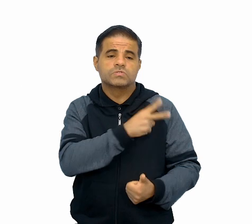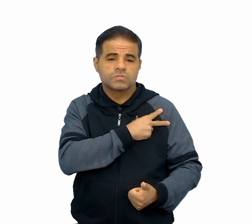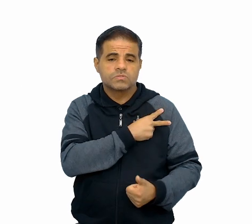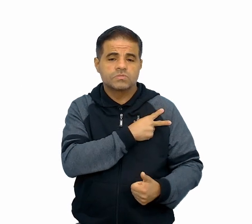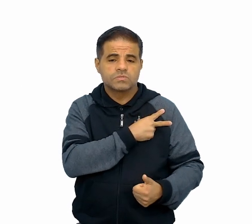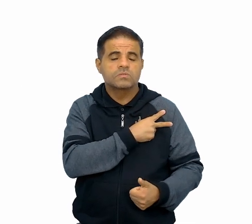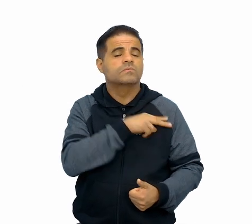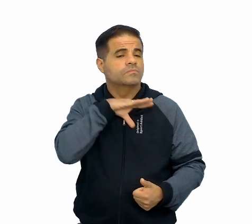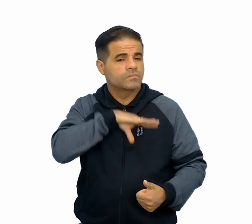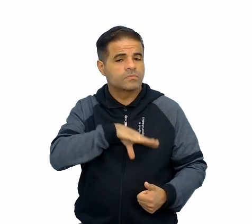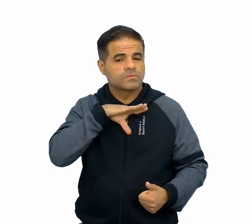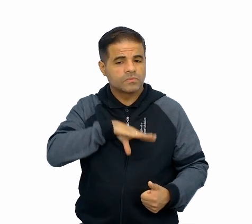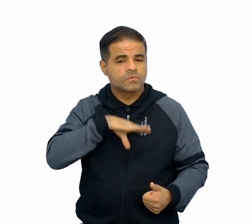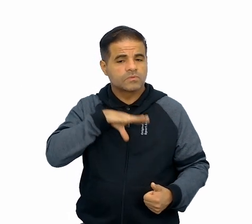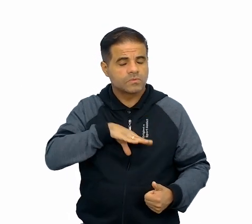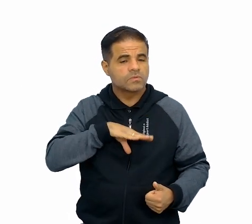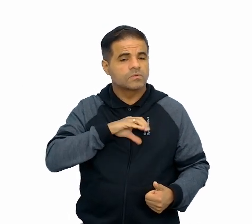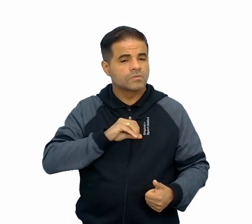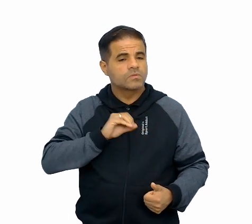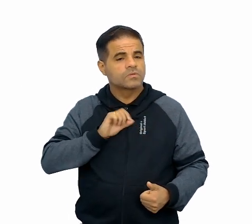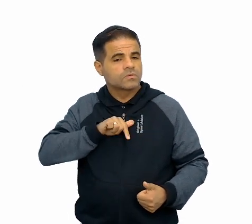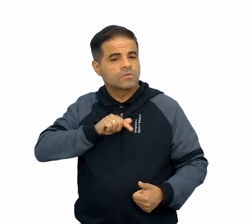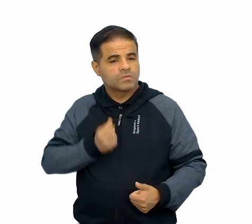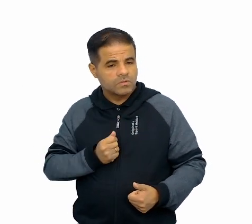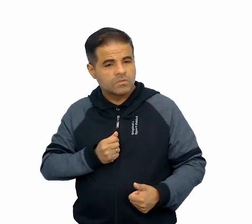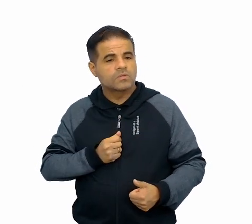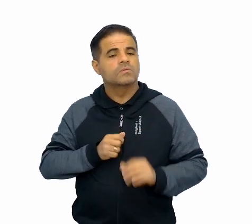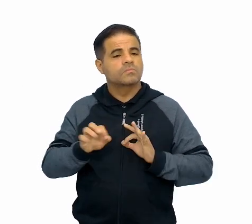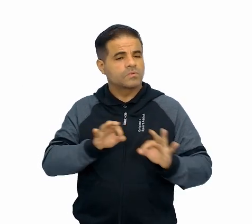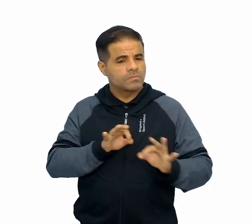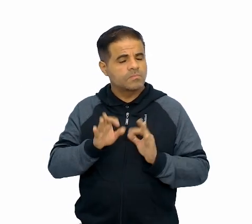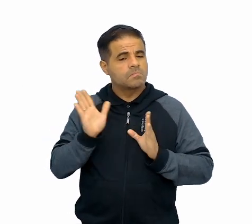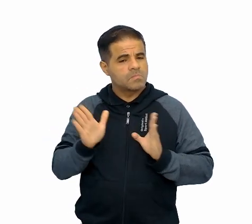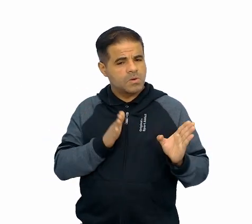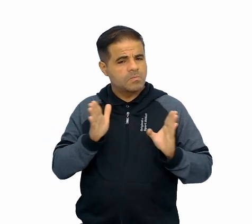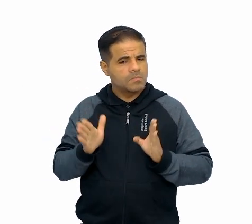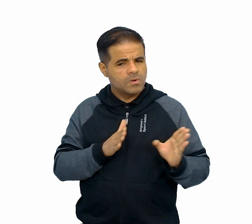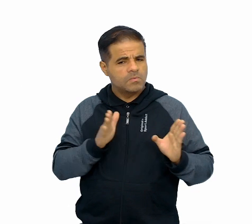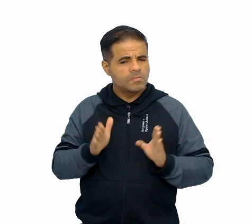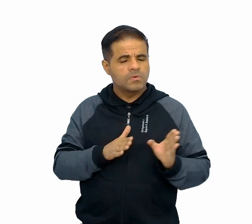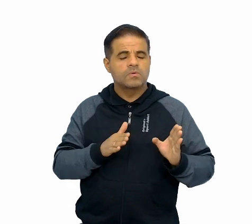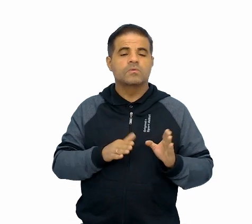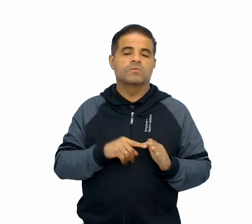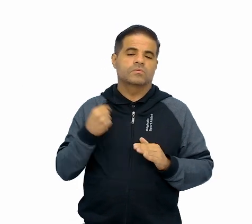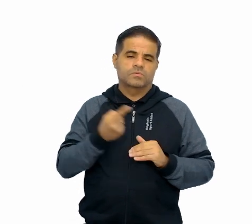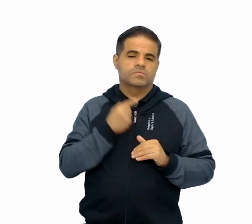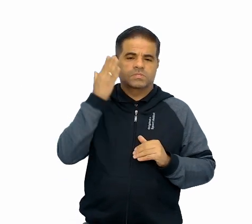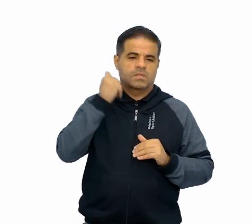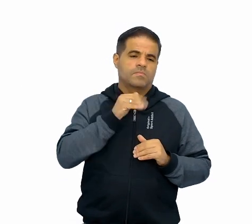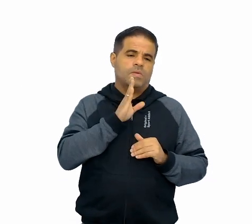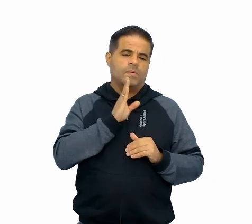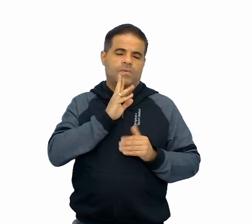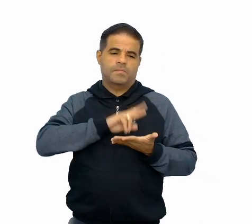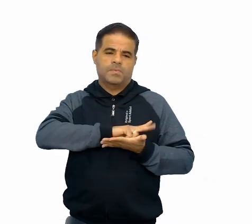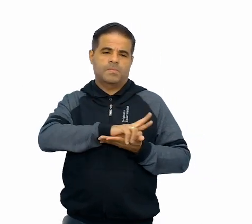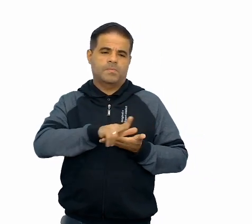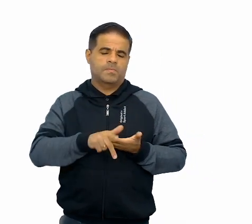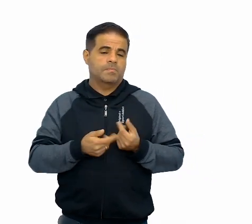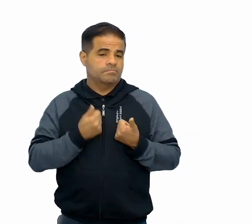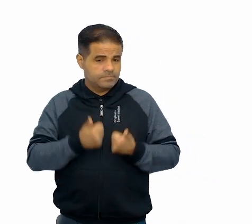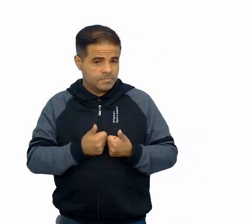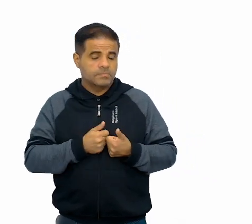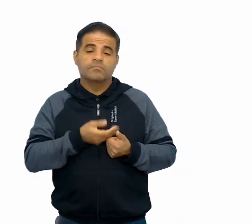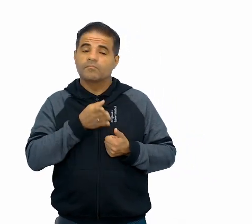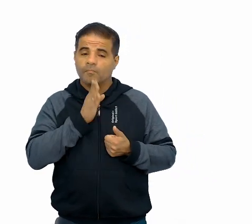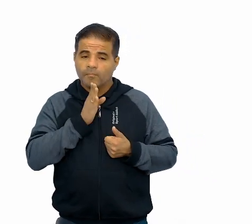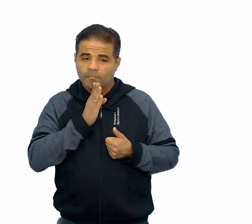língua portuguesa 07A, planejar e produzir textos conhecidos de diferentes gêneros,